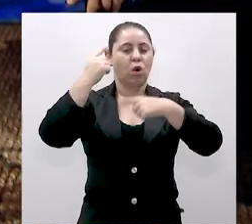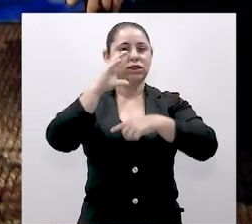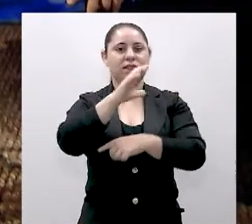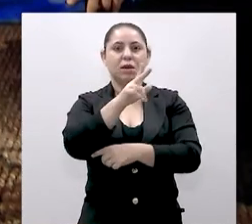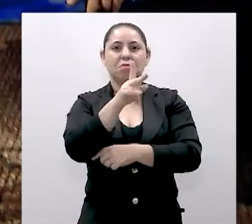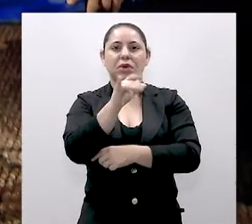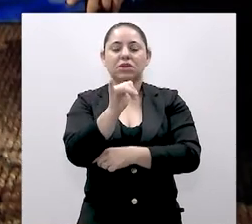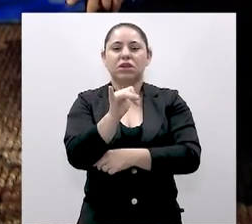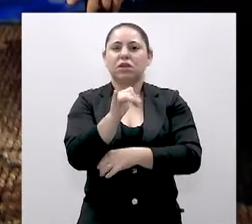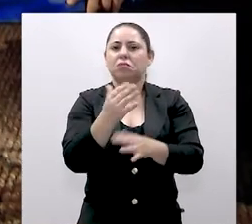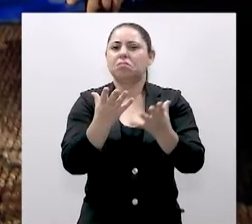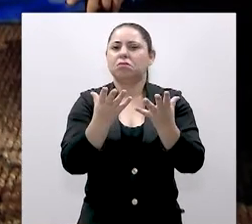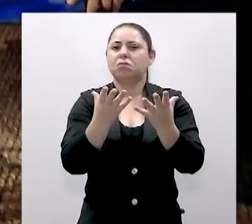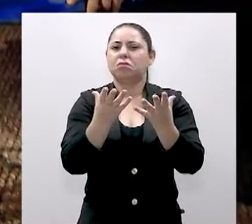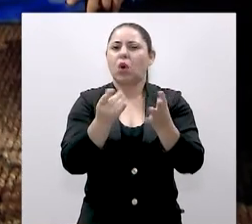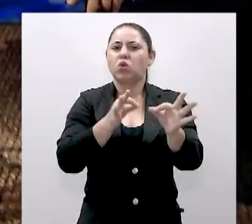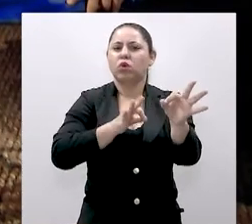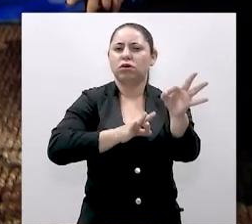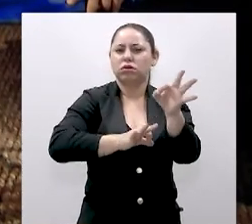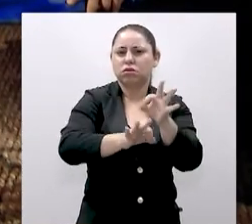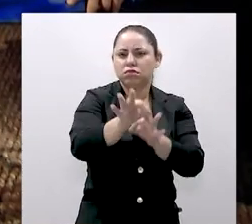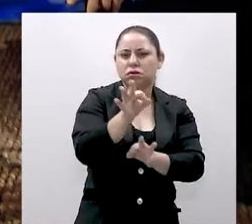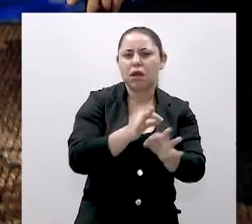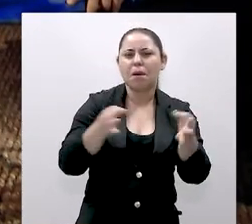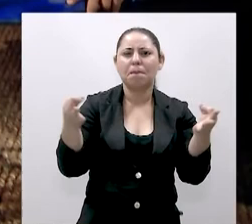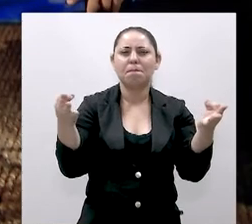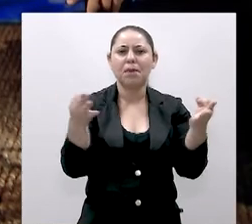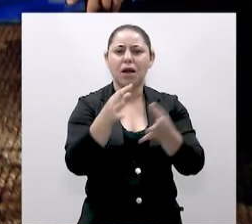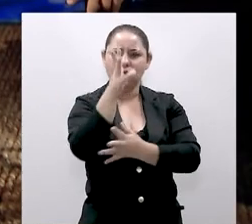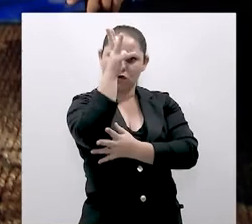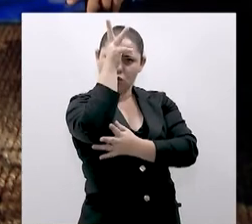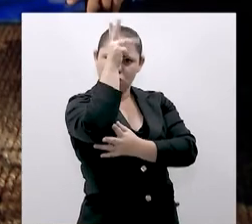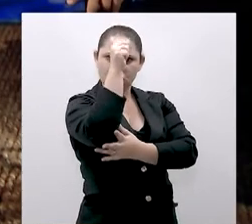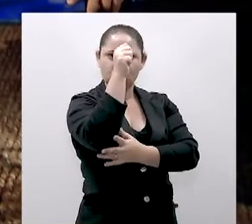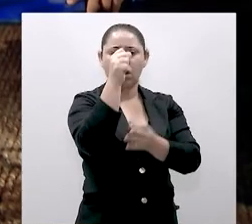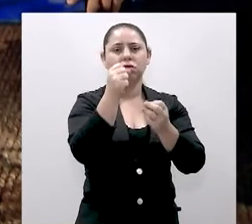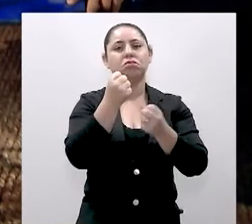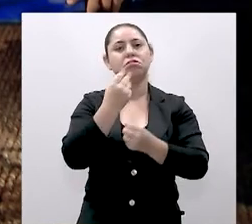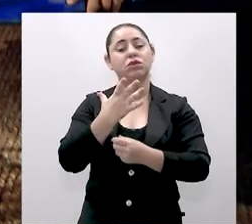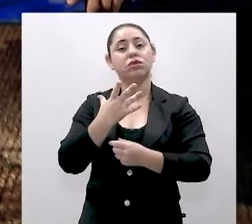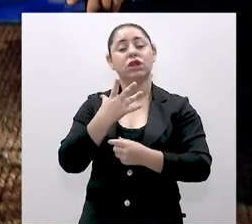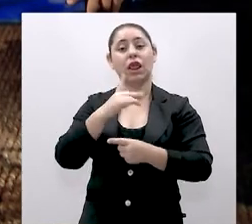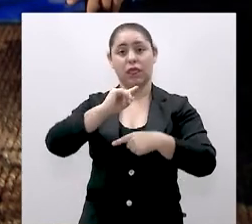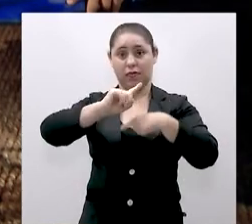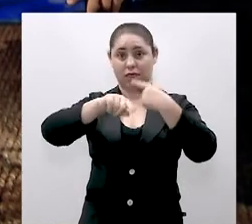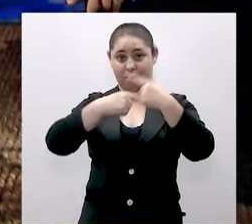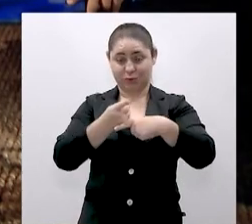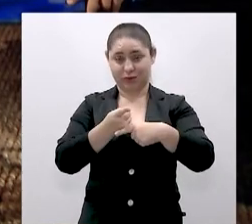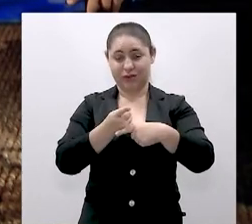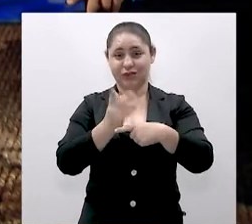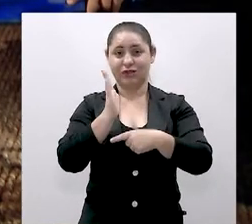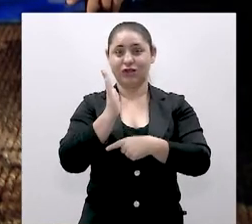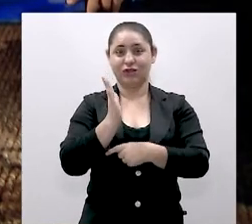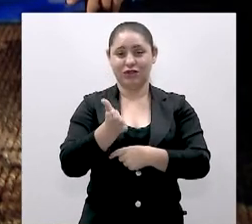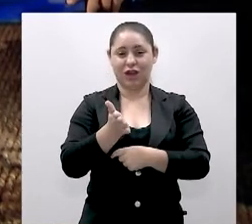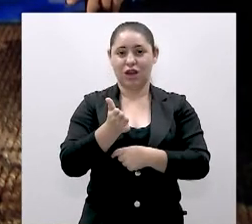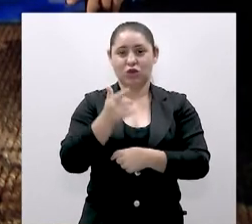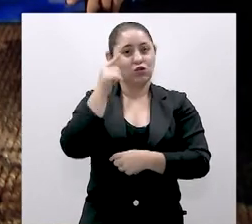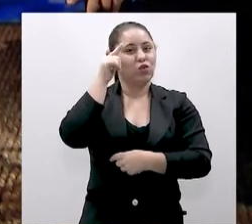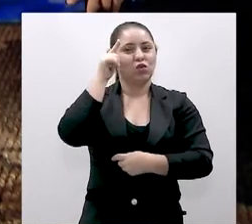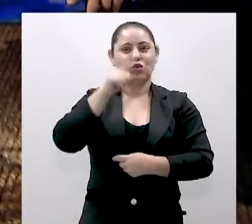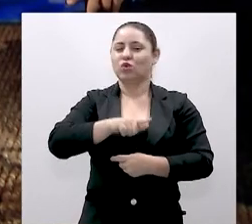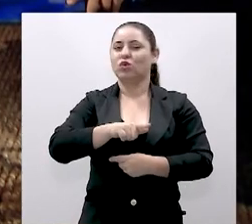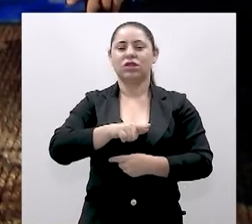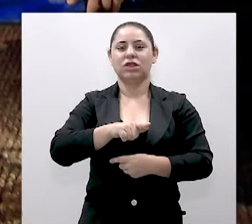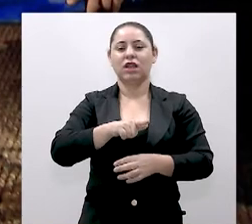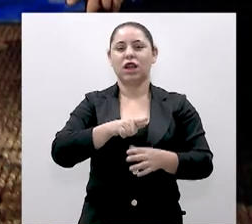e umas e peitão tão bem organizada e com resultados que logo em seguida não